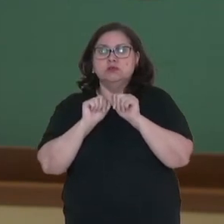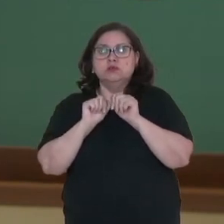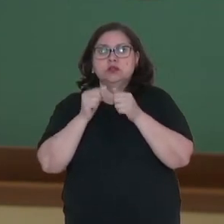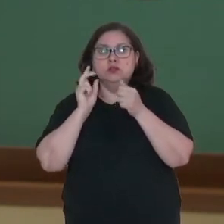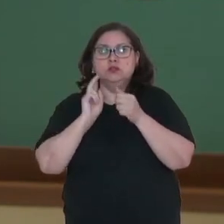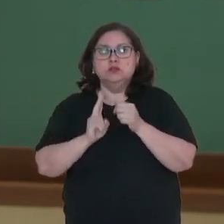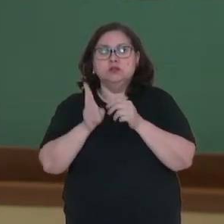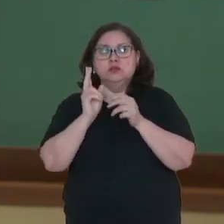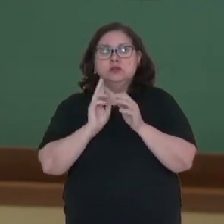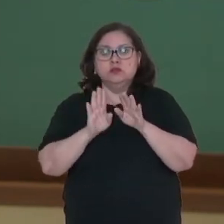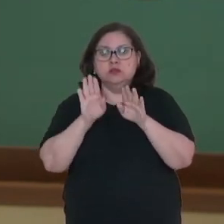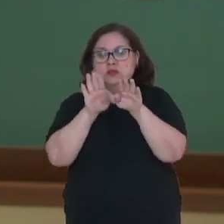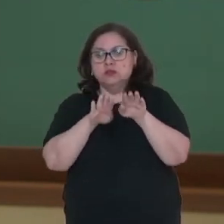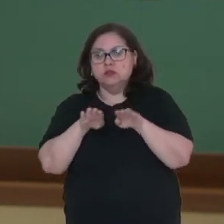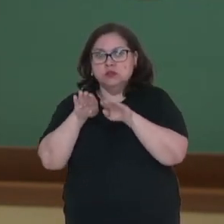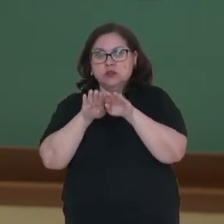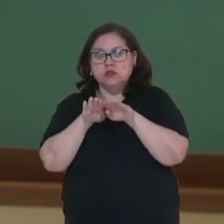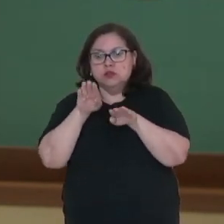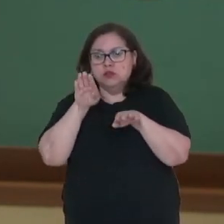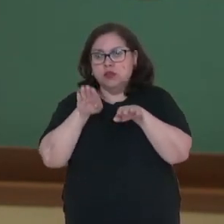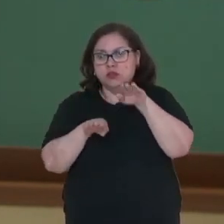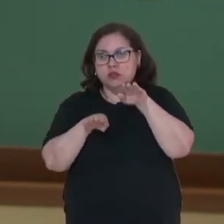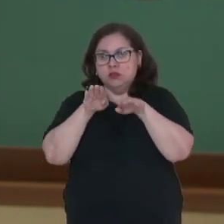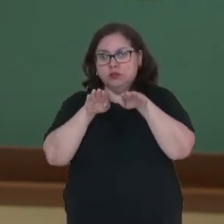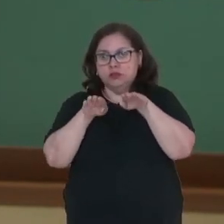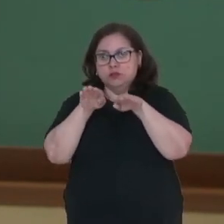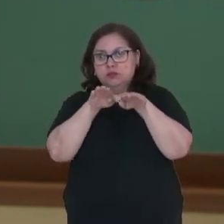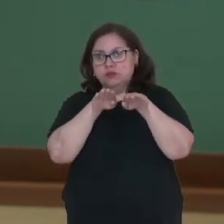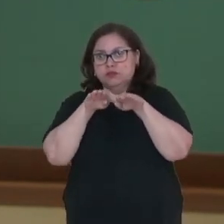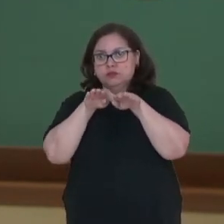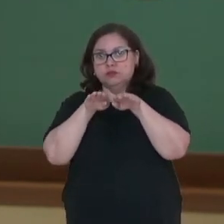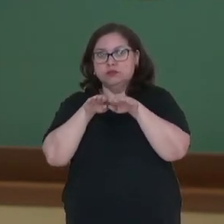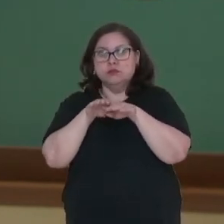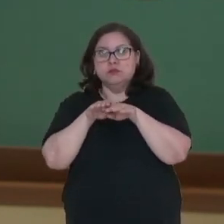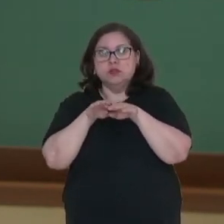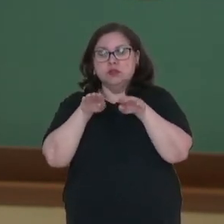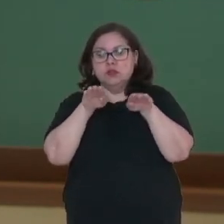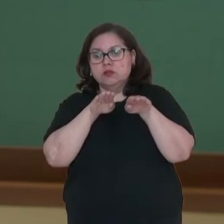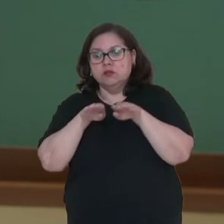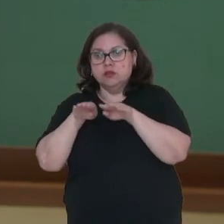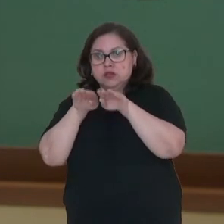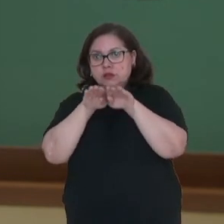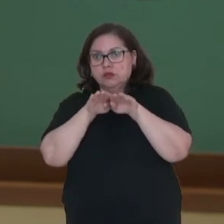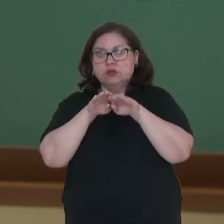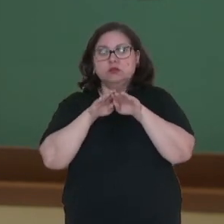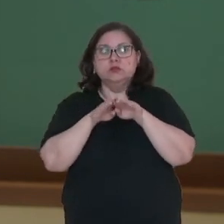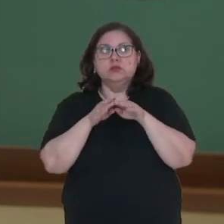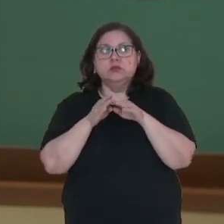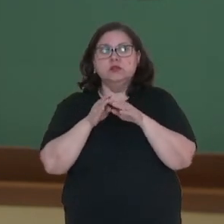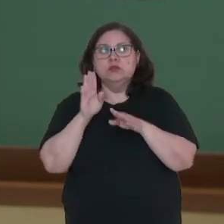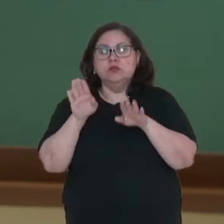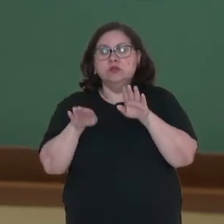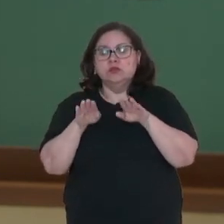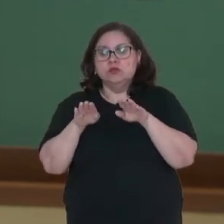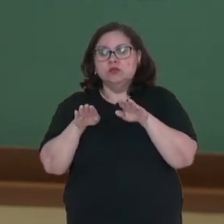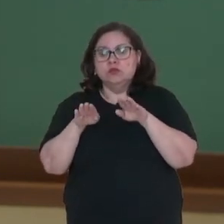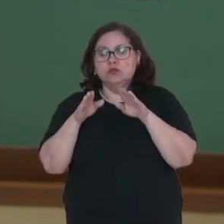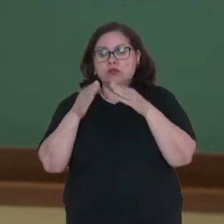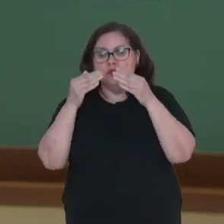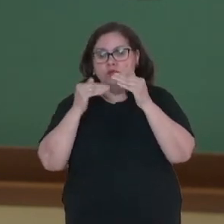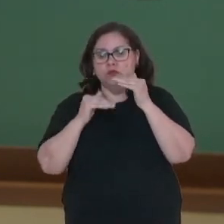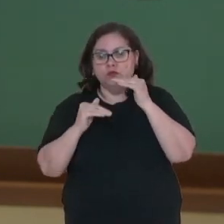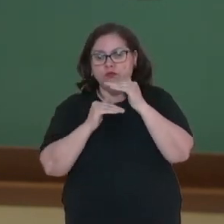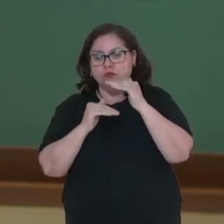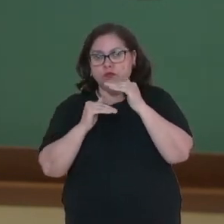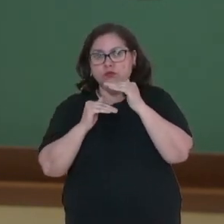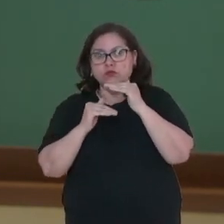está estabelecido um equilíbrio, tá? Um equilíbrio entre o corpo de fundo e